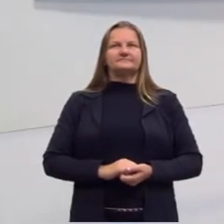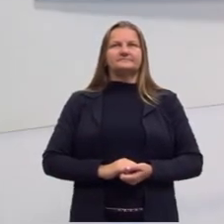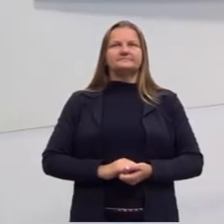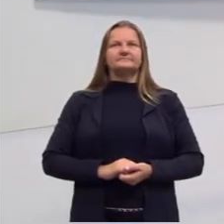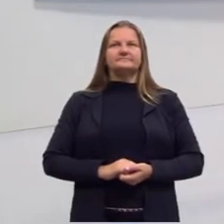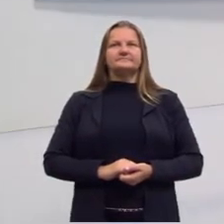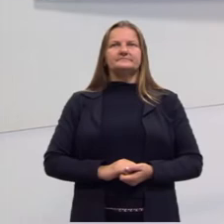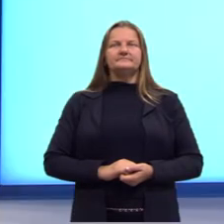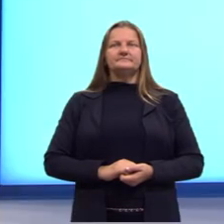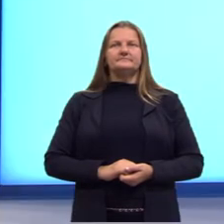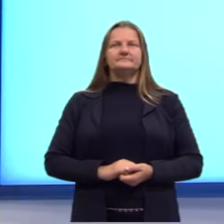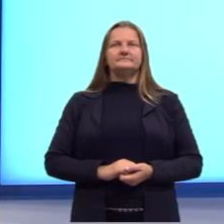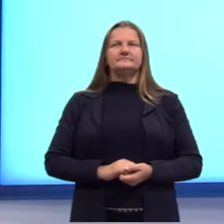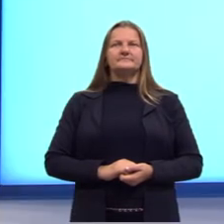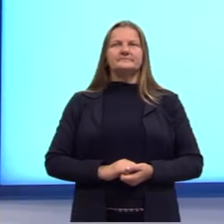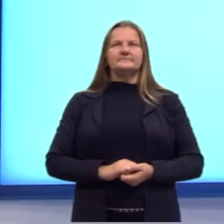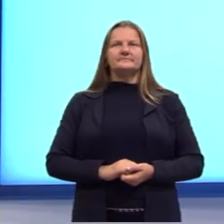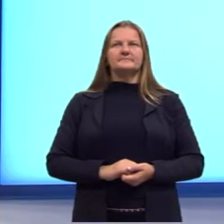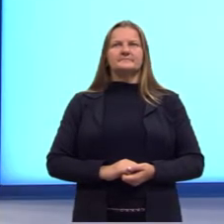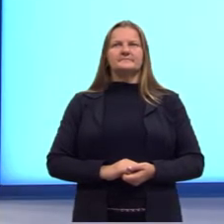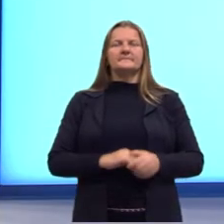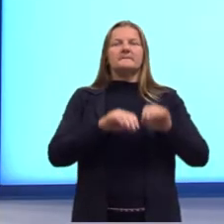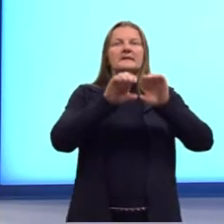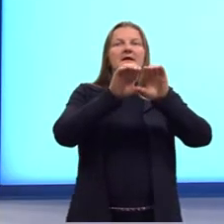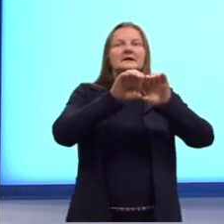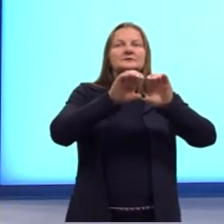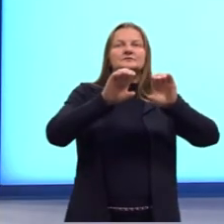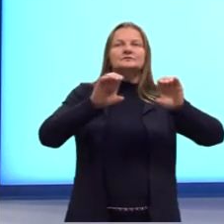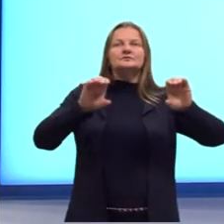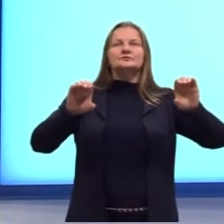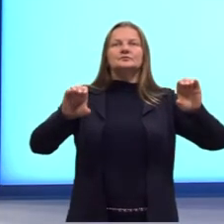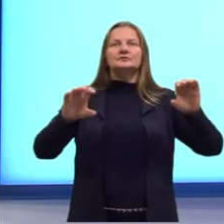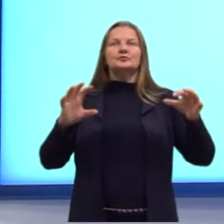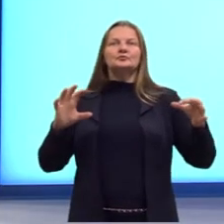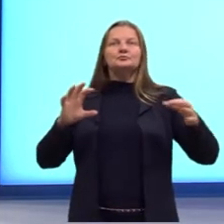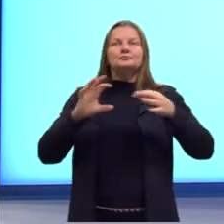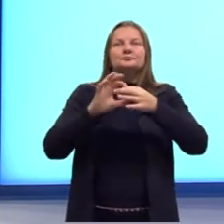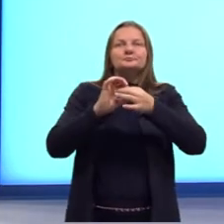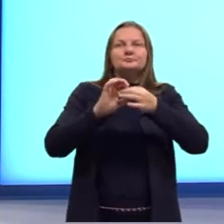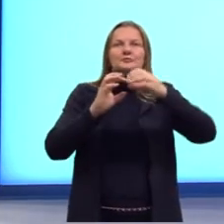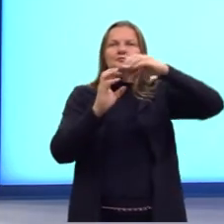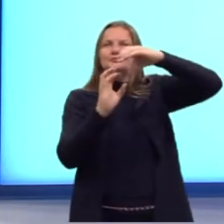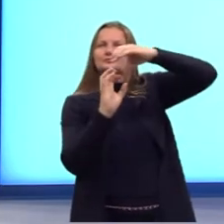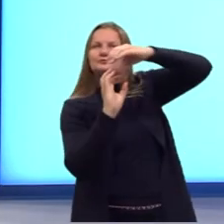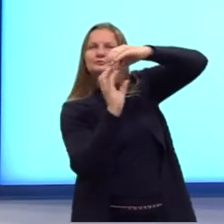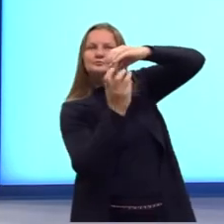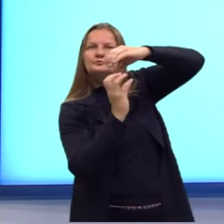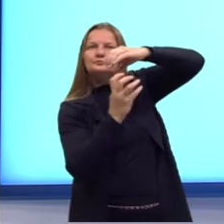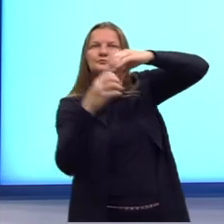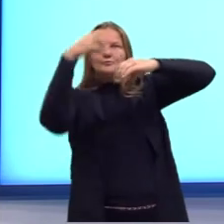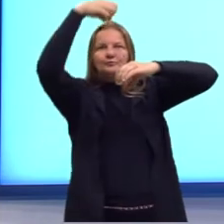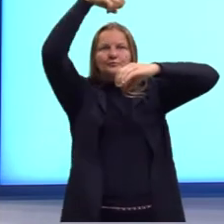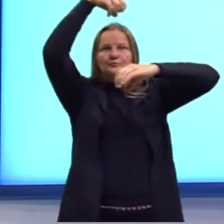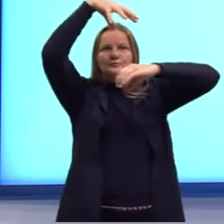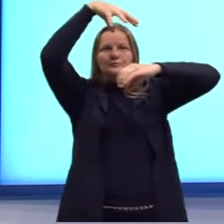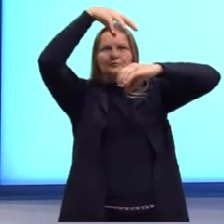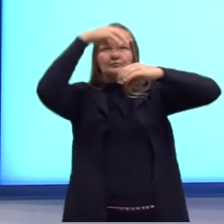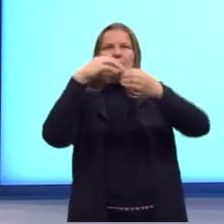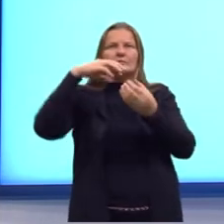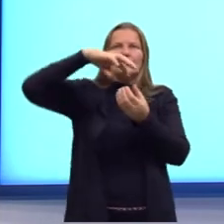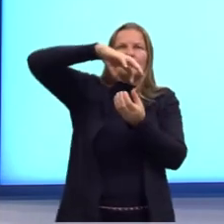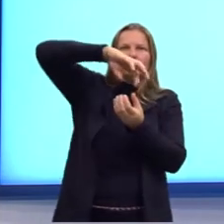bom e a gente pode né pegar esse circuito e conectar o que uma lâmpada por exemplo uma lâmpada elétrica